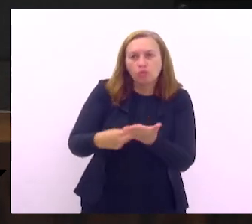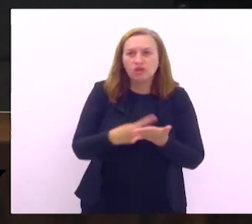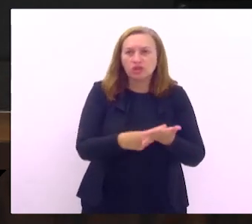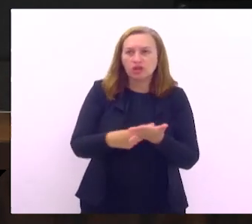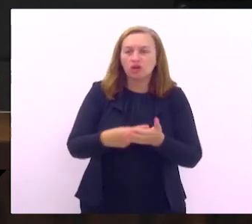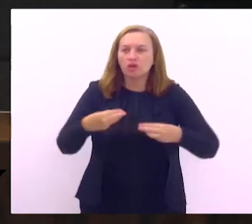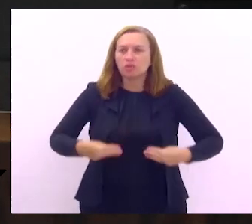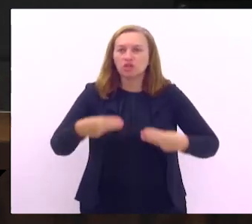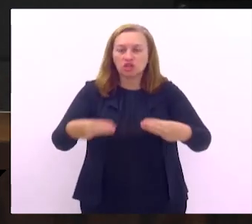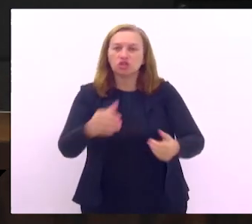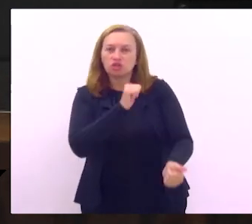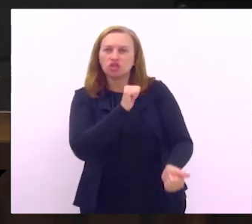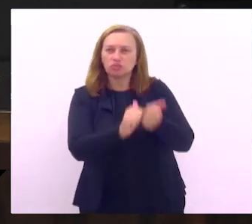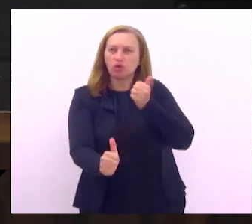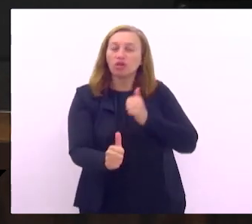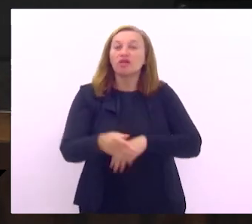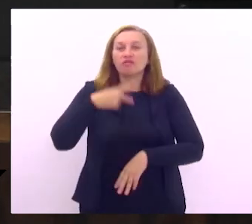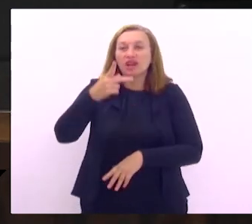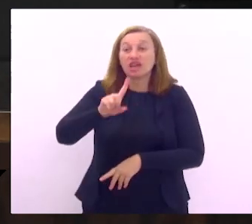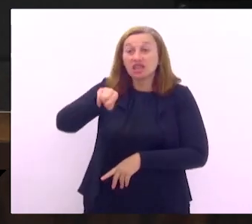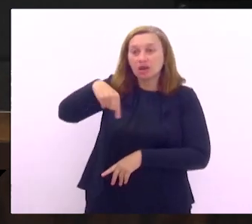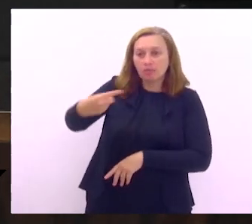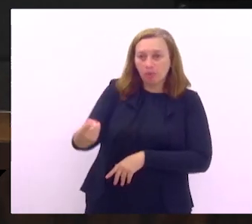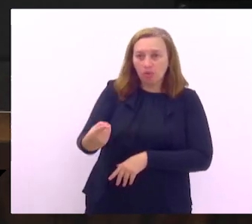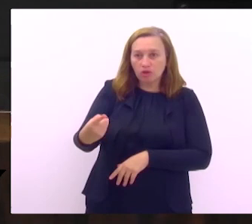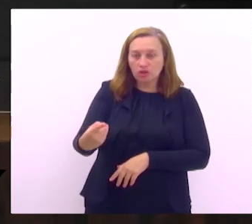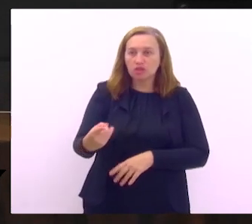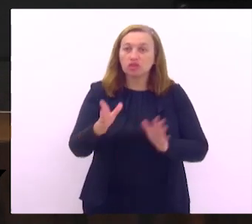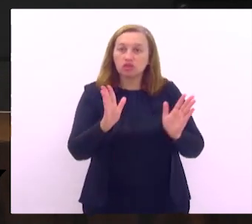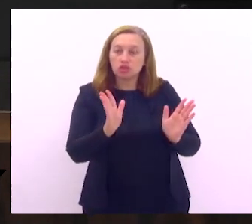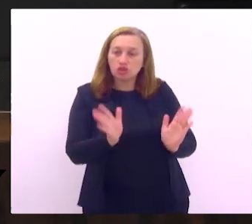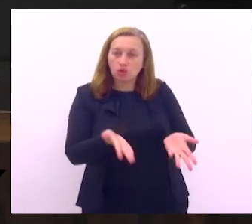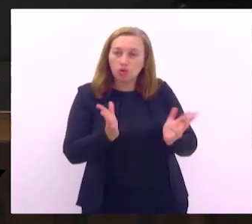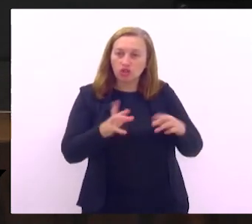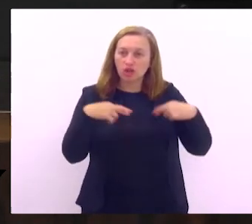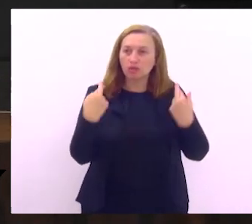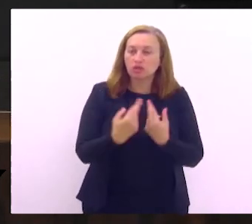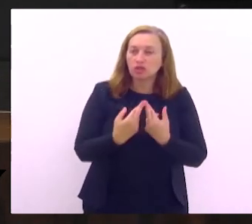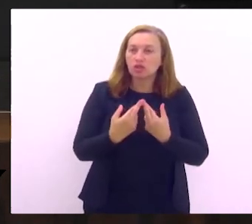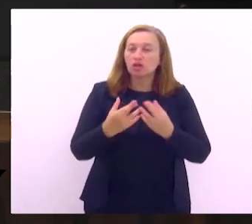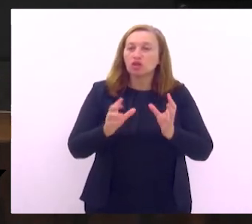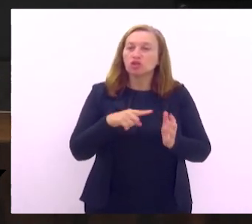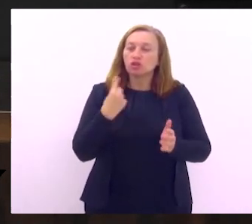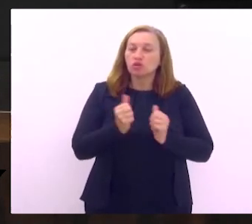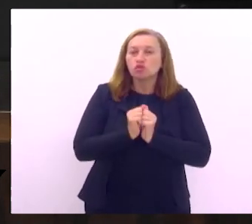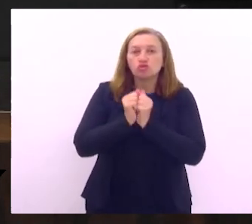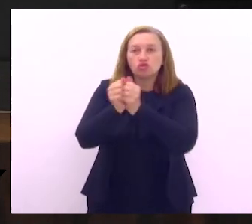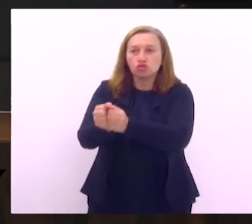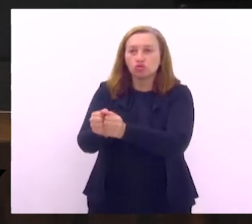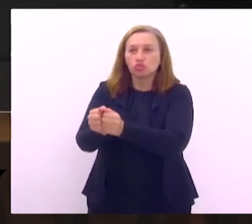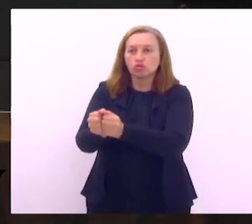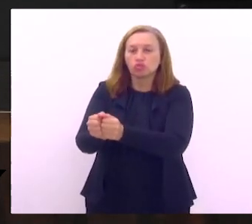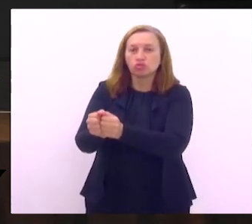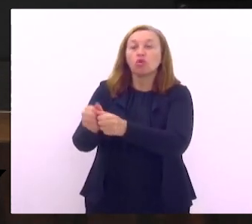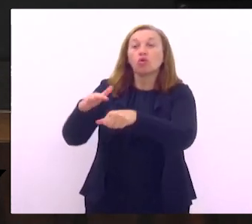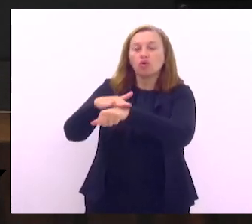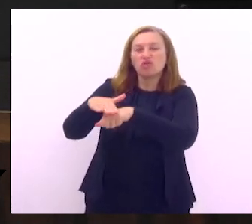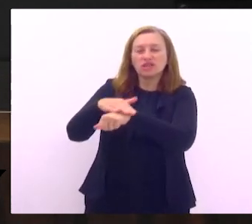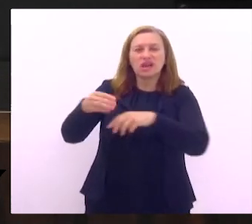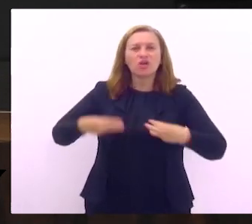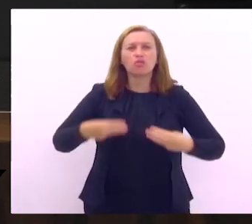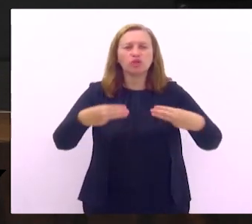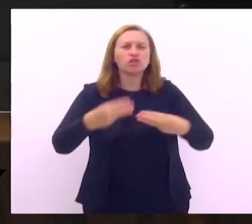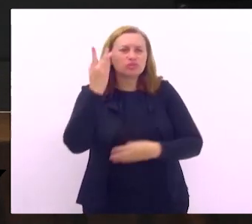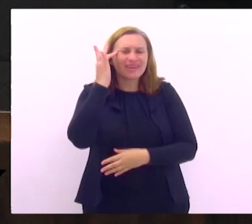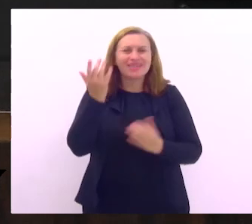do esporte, falei com ele que após a audiência pública ia estar levando uma comissão nossa aqui junto, para lá estar conversando com o ministro para entender